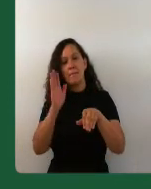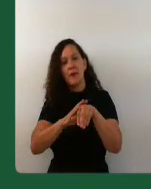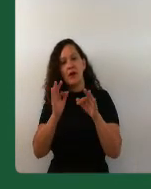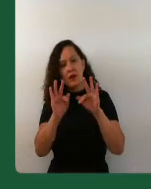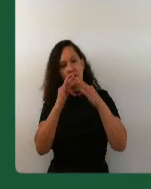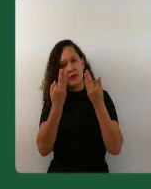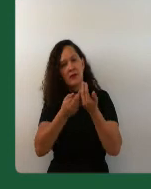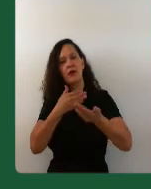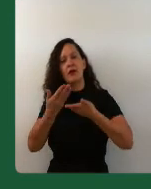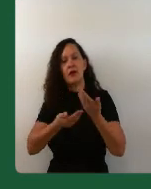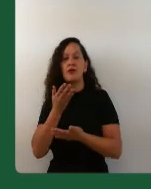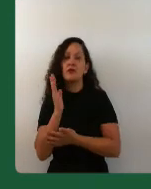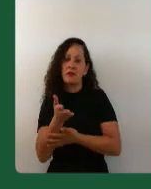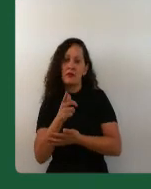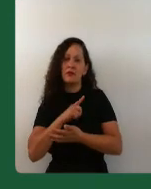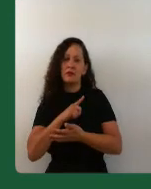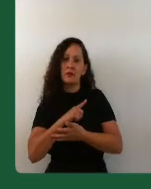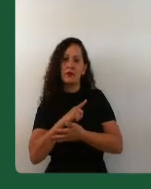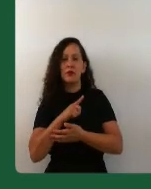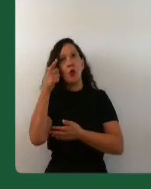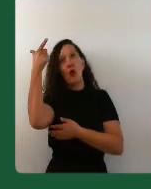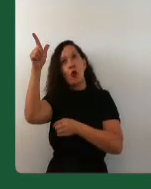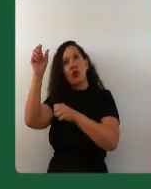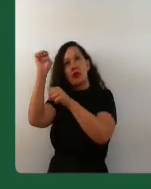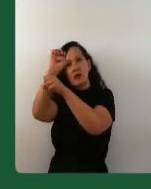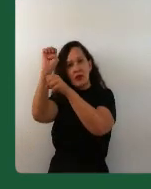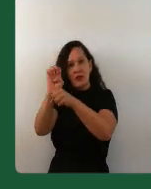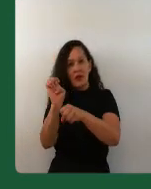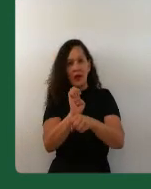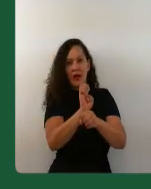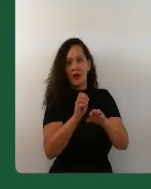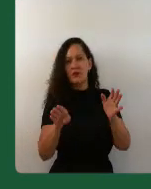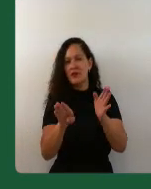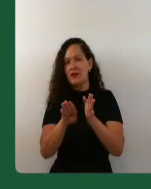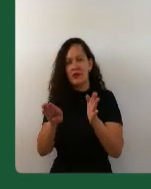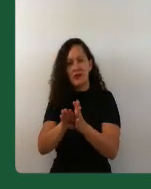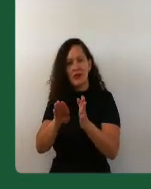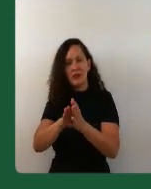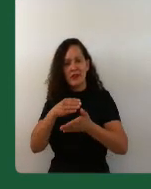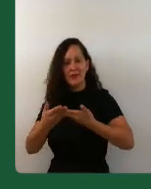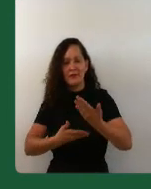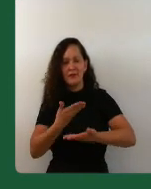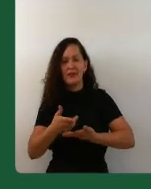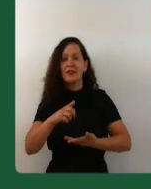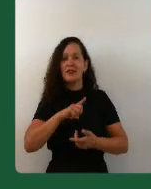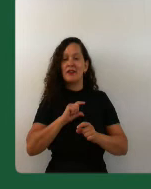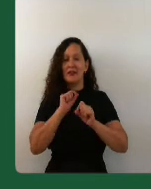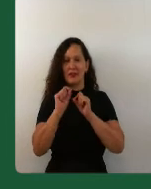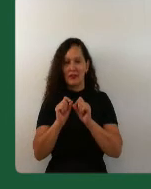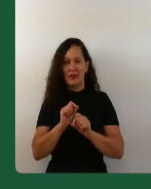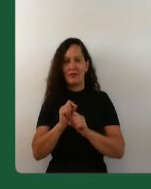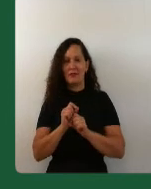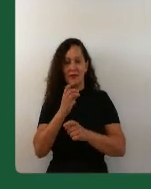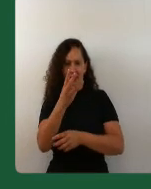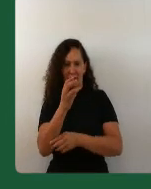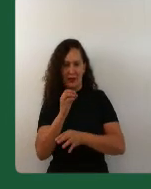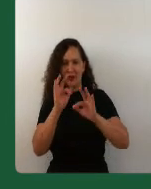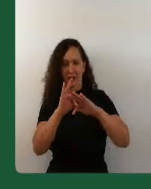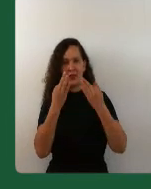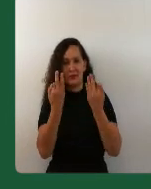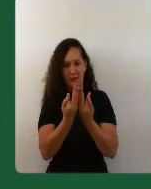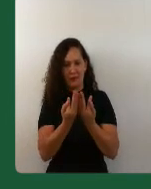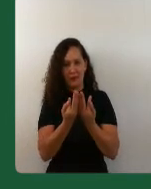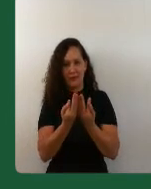gente atende, que vêm de outros estados, né, destinado para o tratamento aqui, também temos essas 30 famílias que são